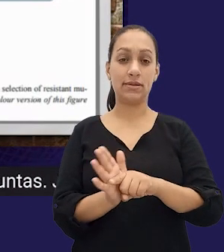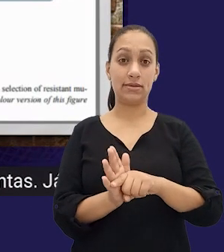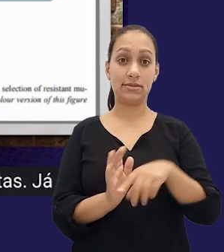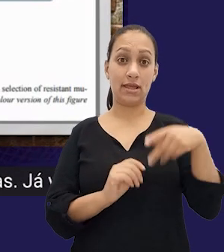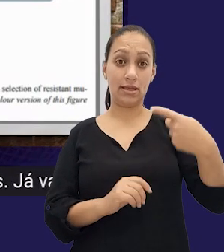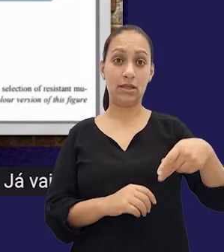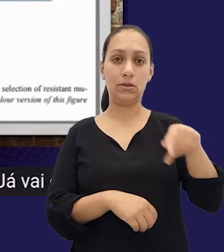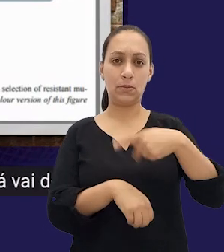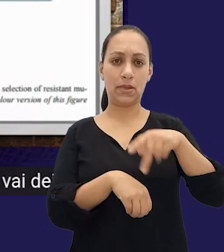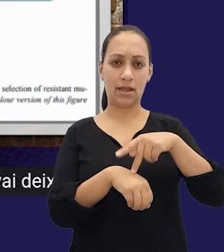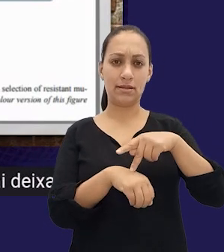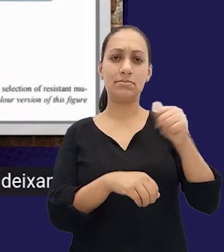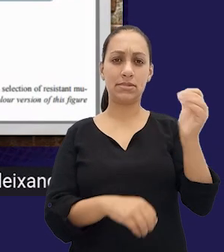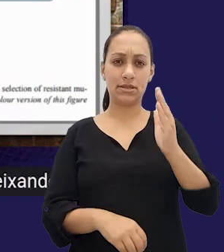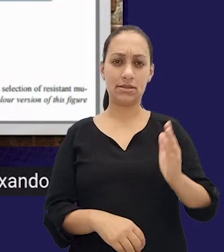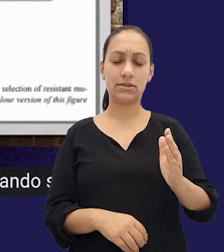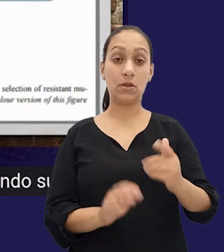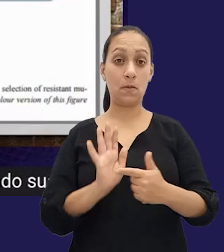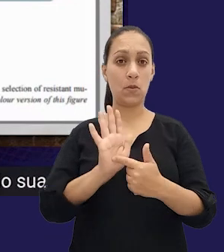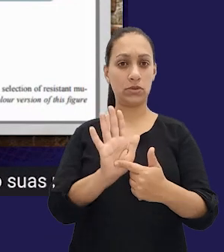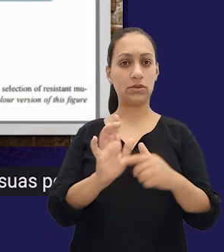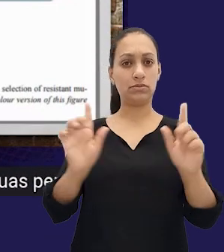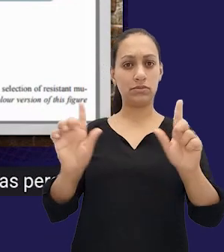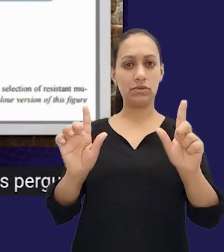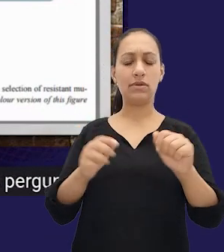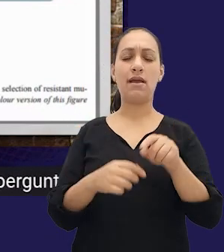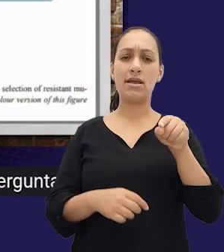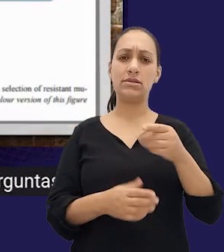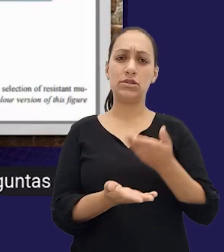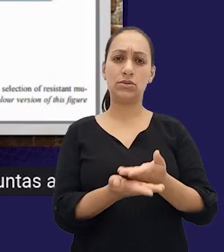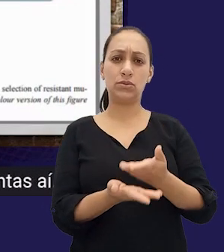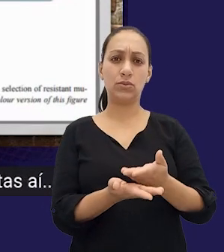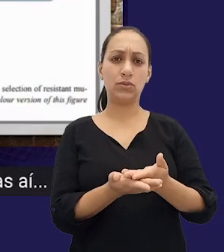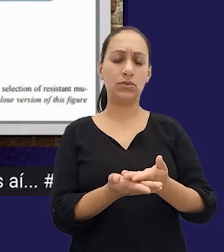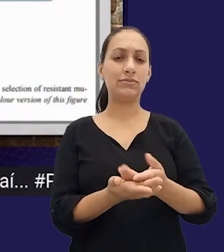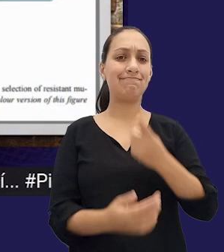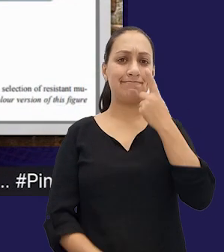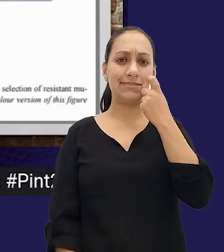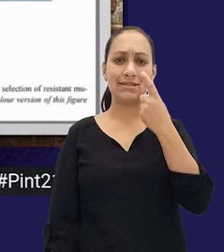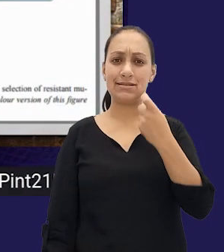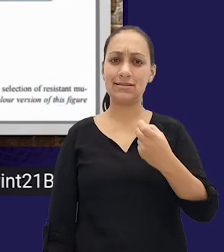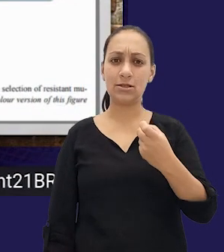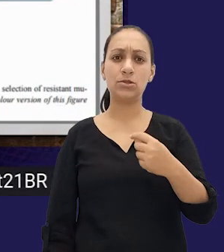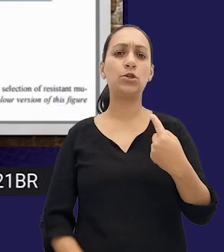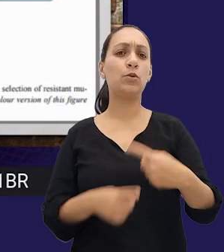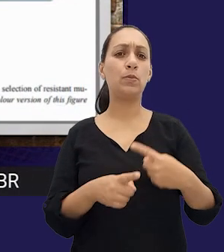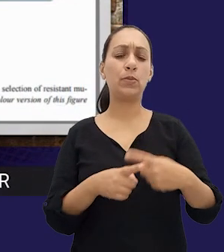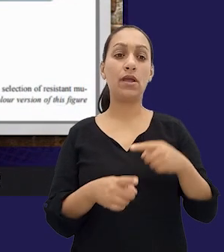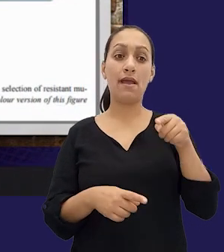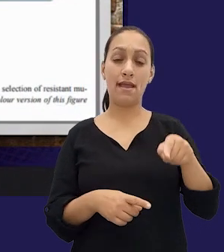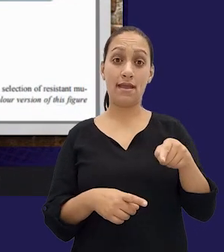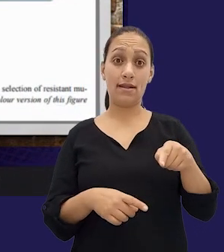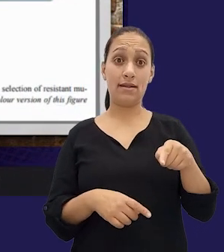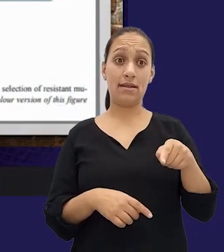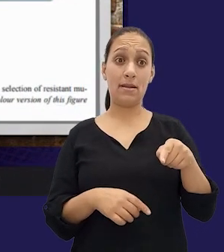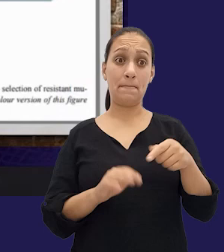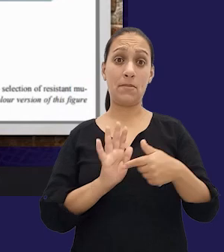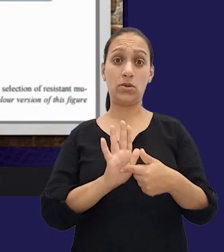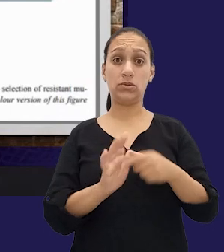nosso país, tá? Esse estudo aqui, ele é muito, muito interessante, porque ele leva em consideração a